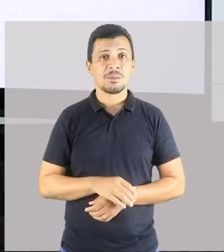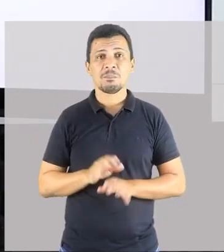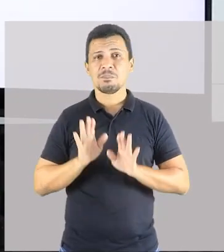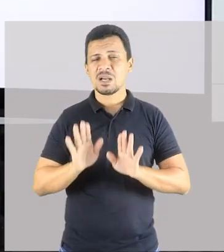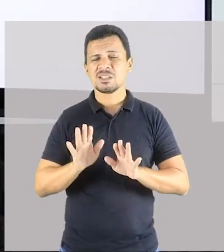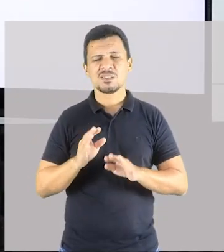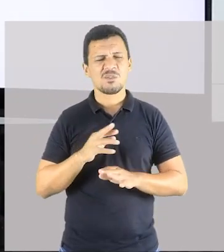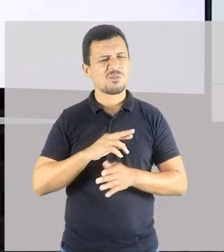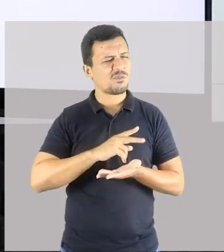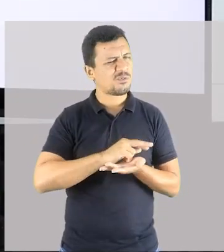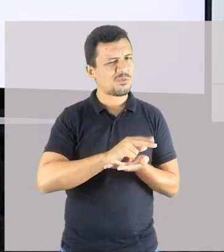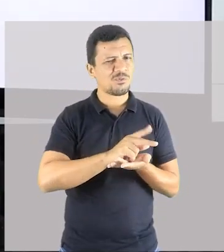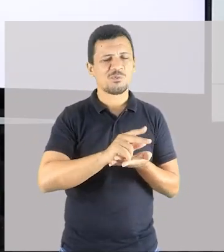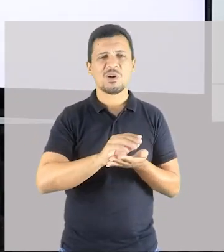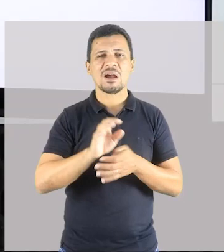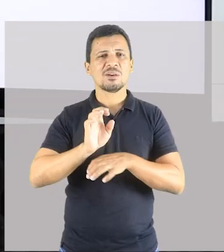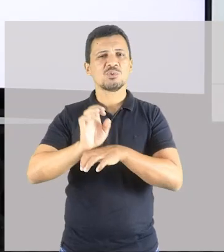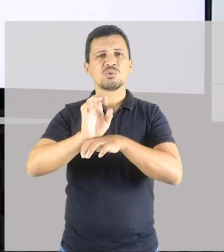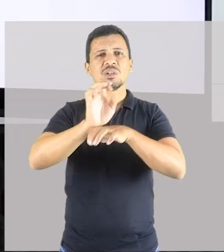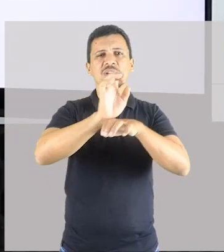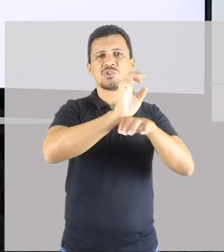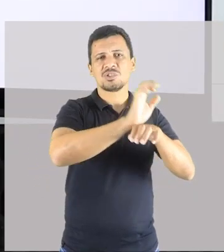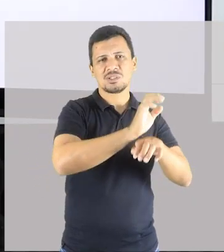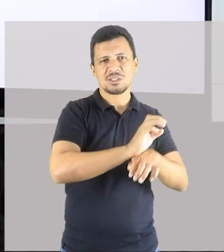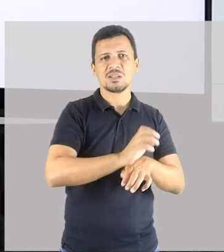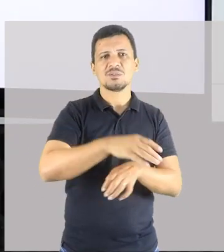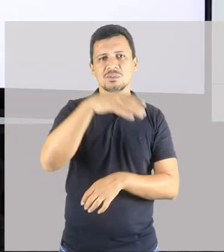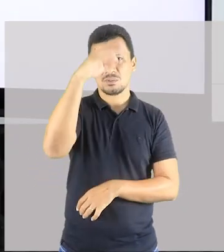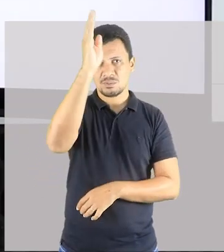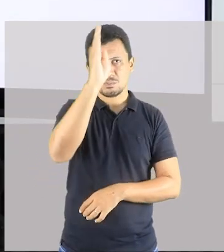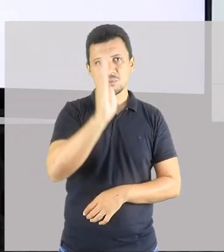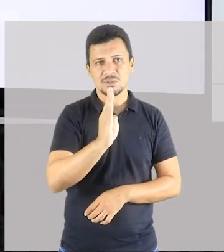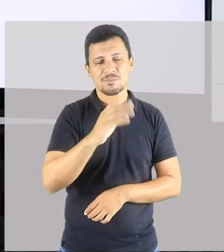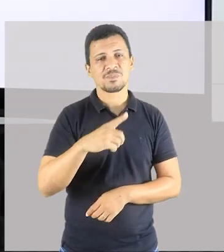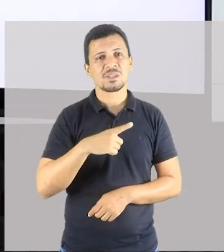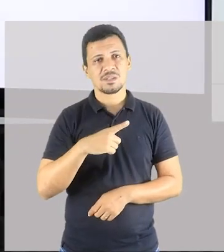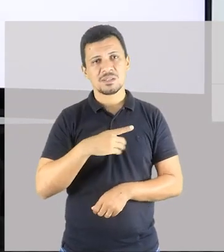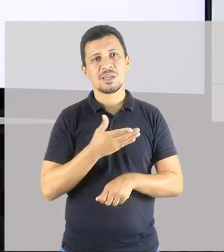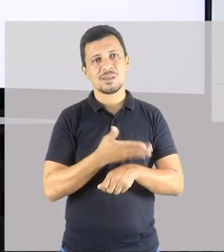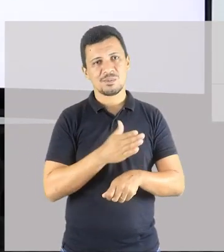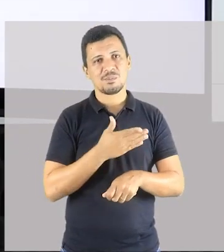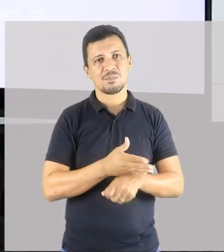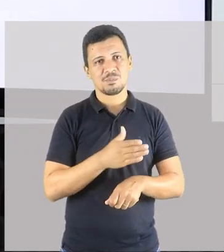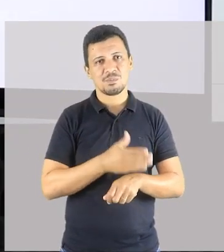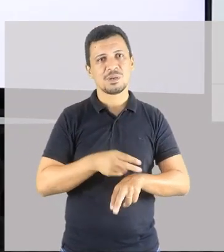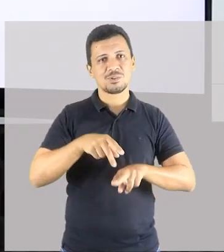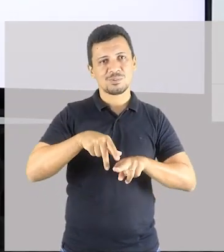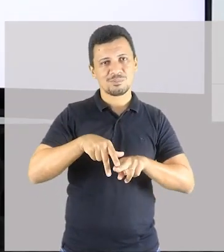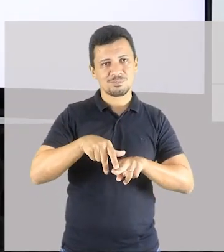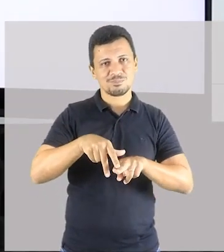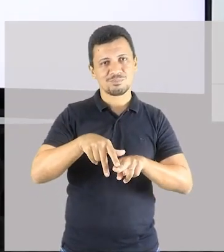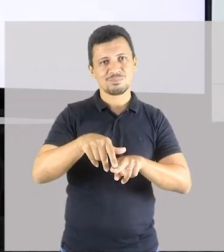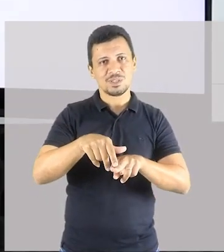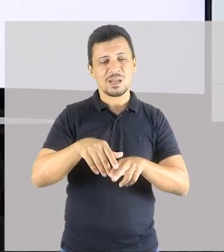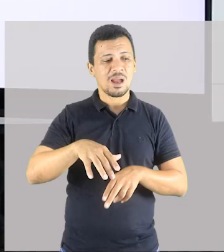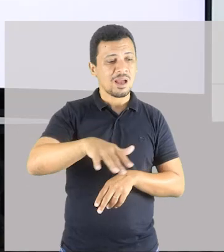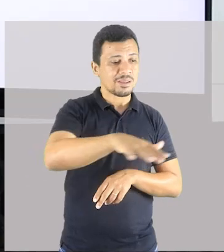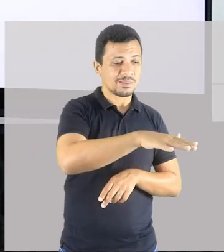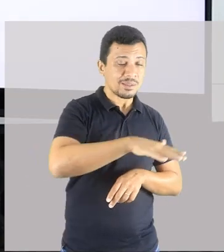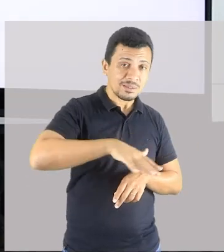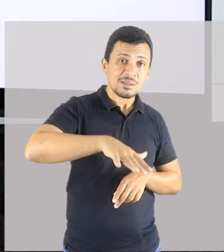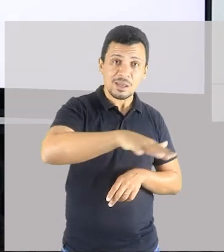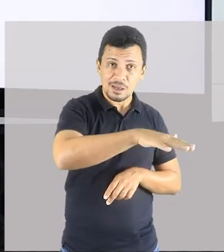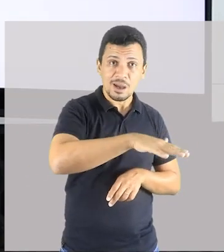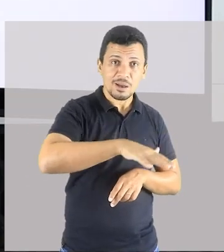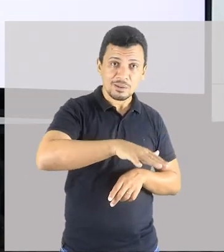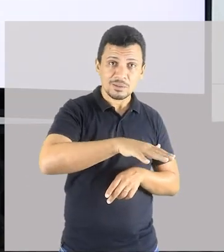vários estados, né, do nosso país têm a prática do skate, tem áreas